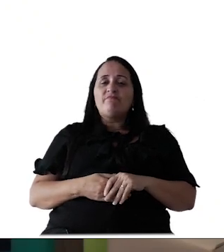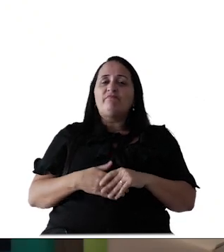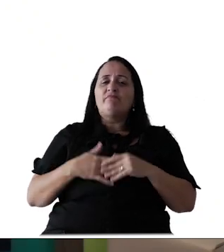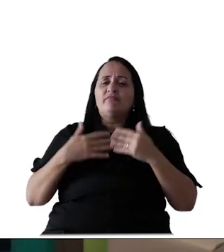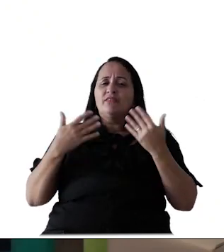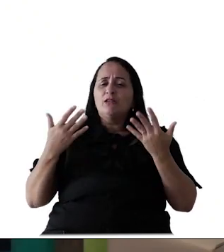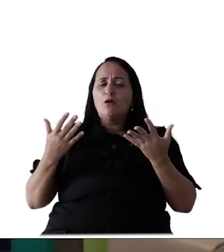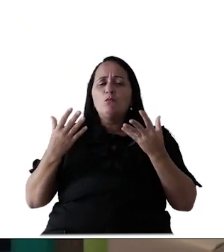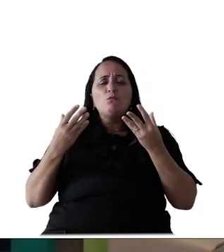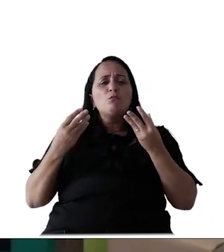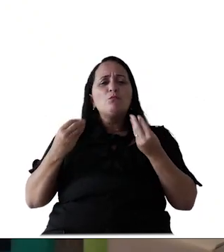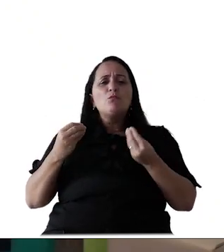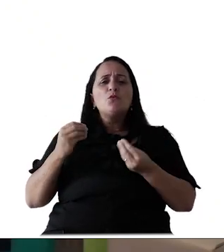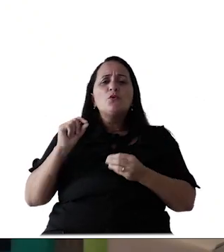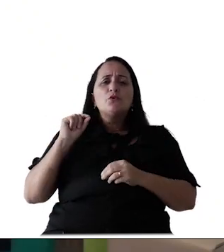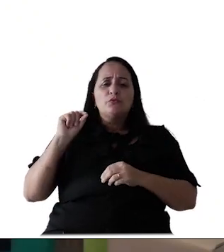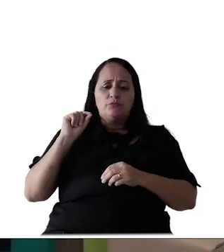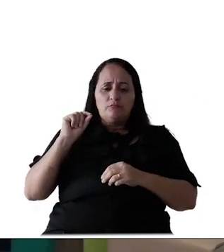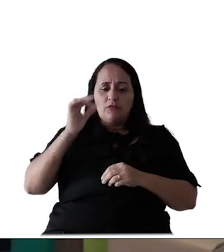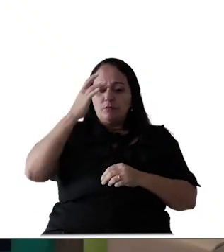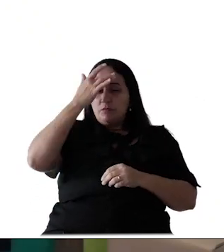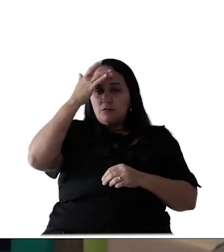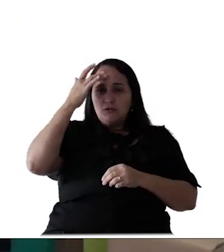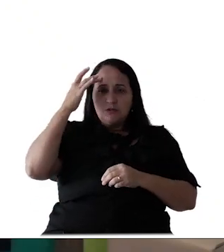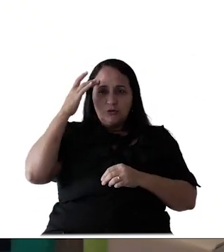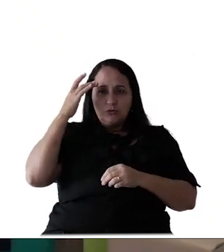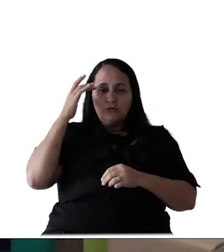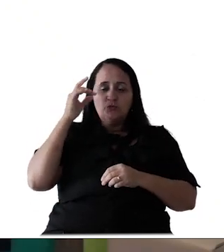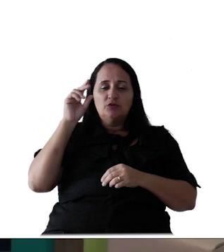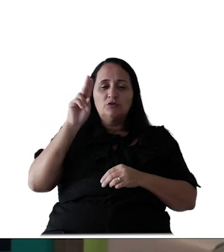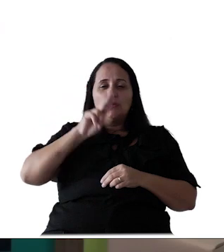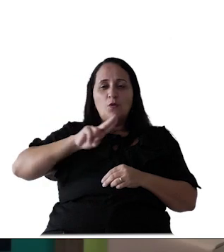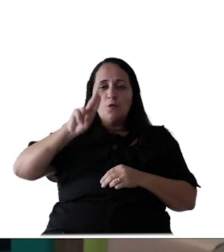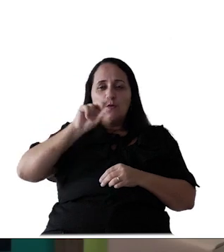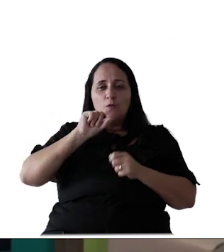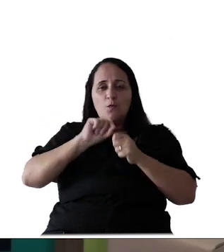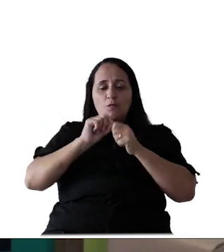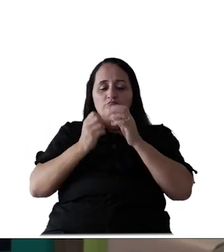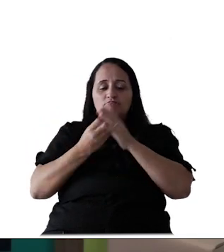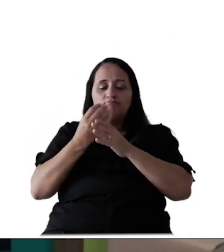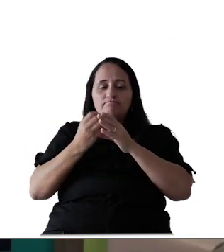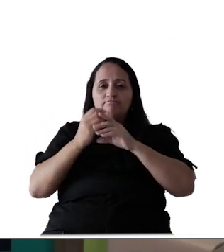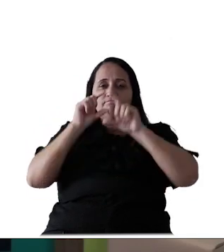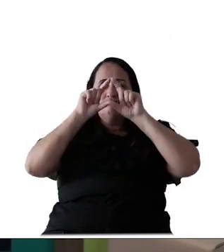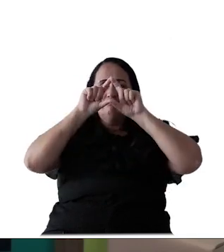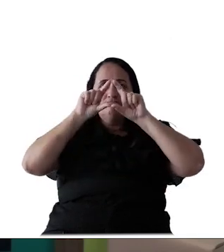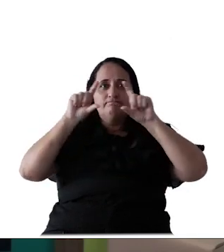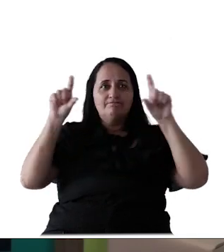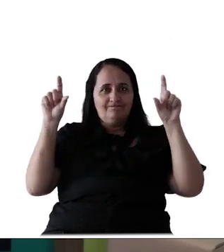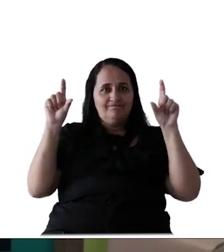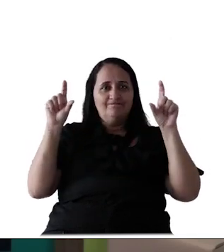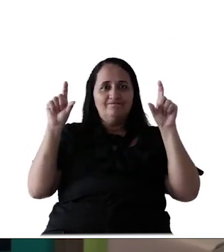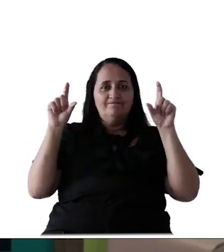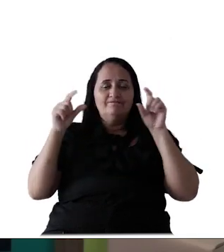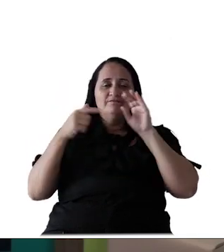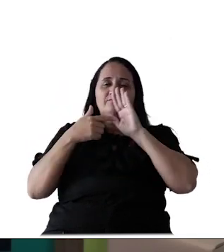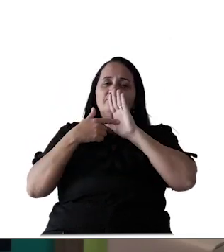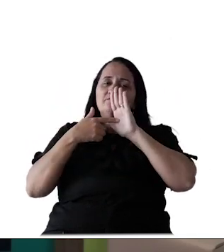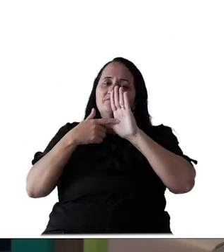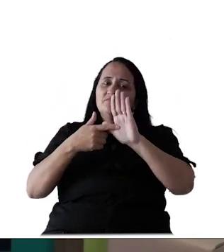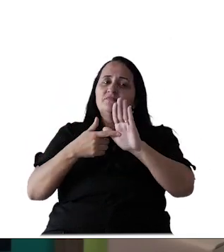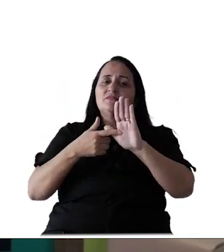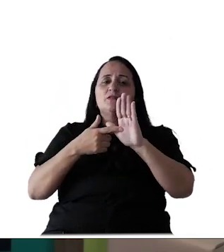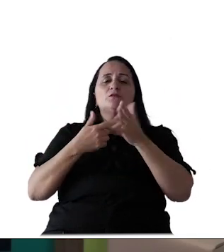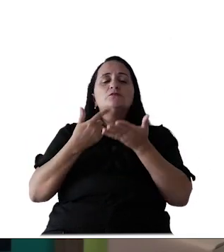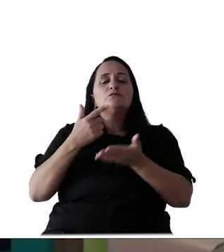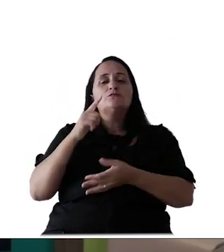dos cartunistas utilizarem recursos gráficos para destacar essas marcas linguísticas, evidenciando bem a